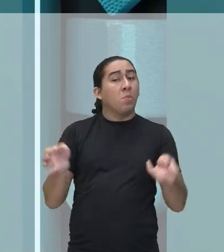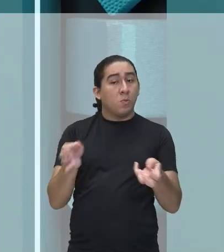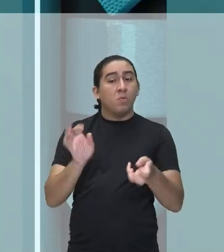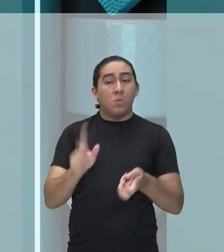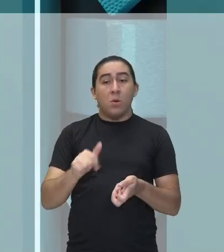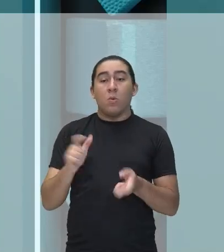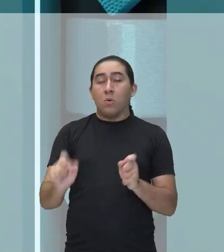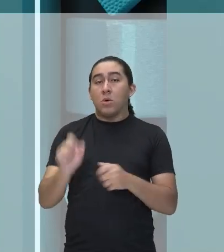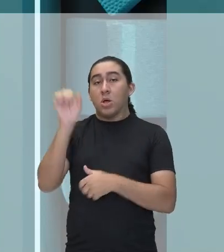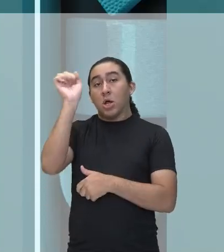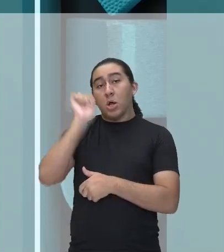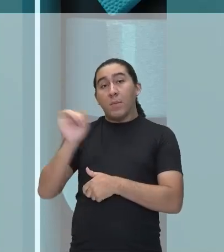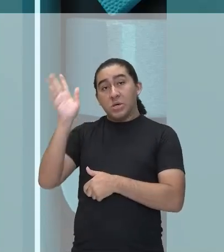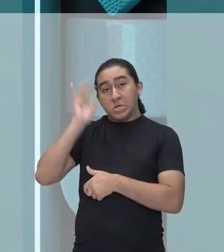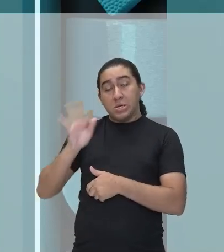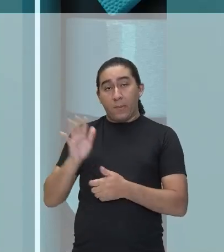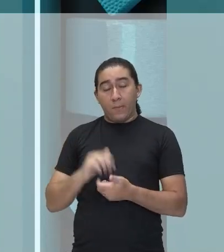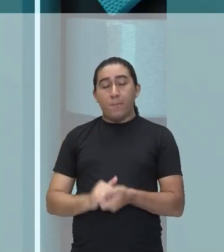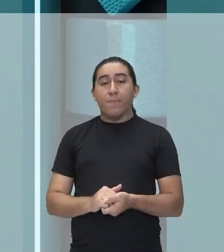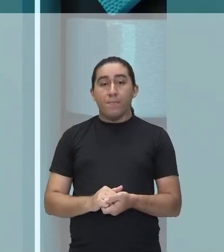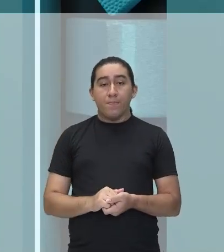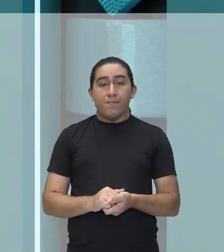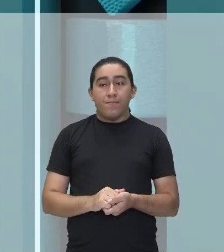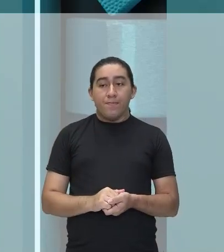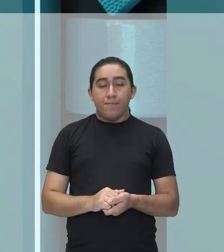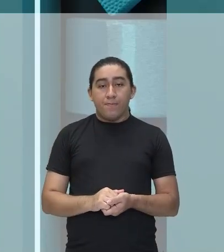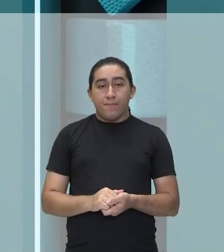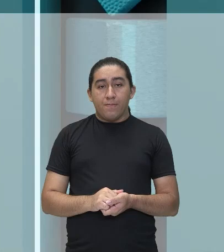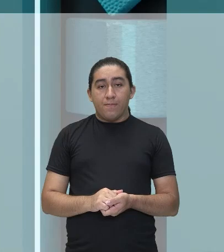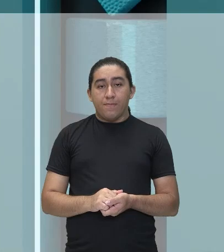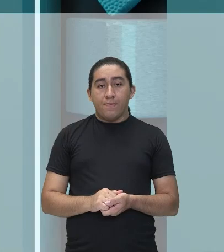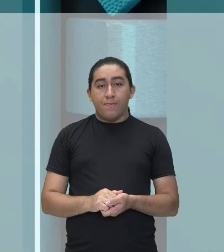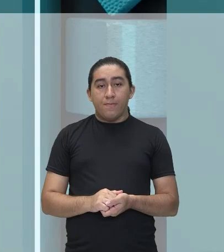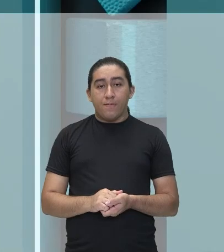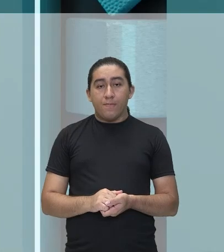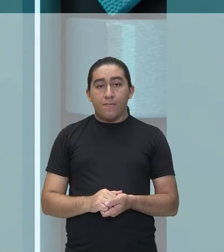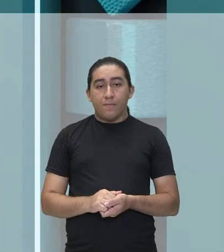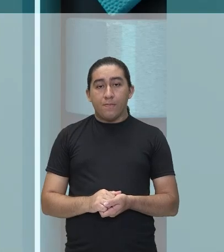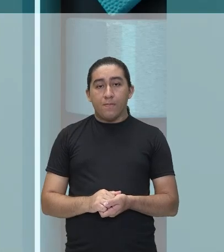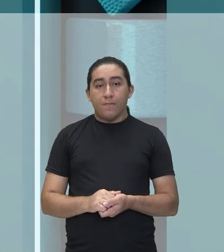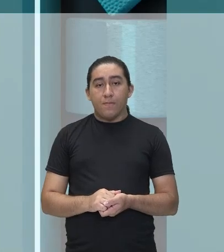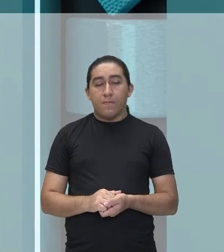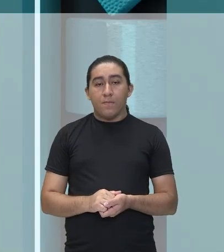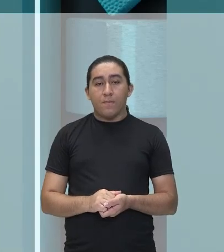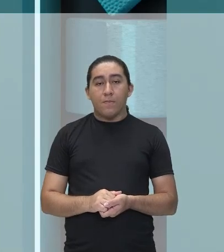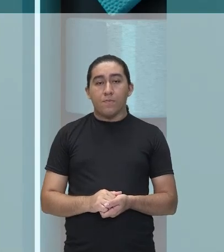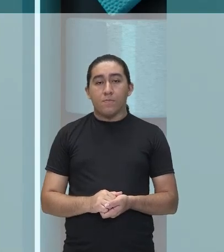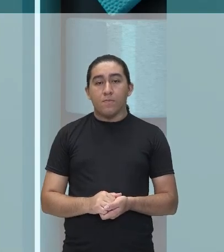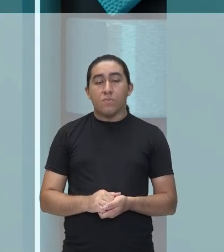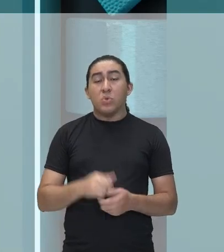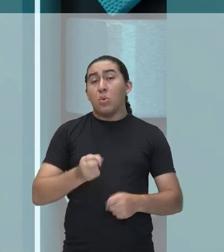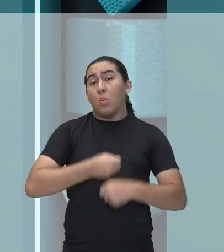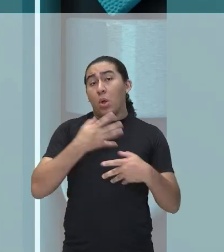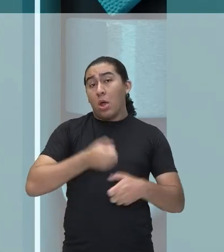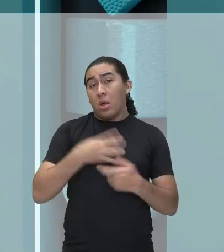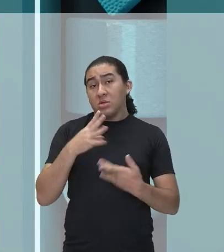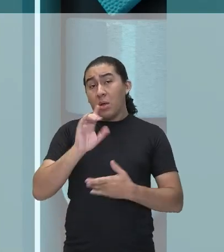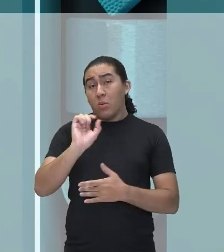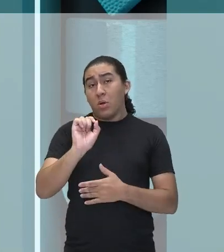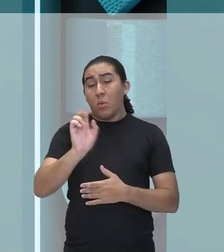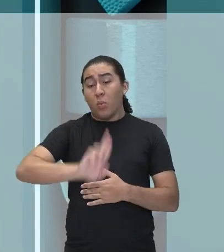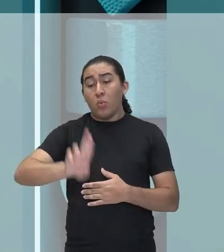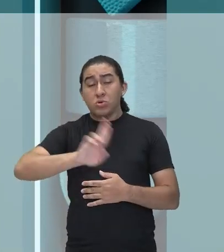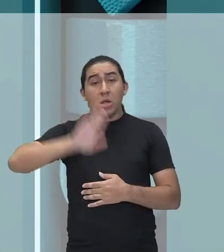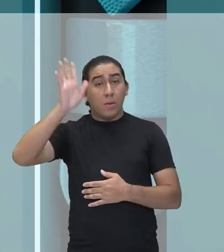da imaginação, né? Porque um poeta, a principal ferramenta é a imaginação,